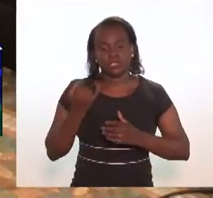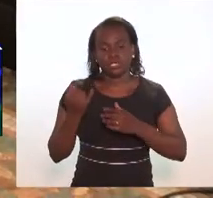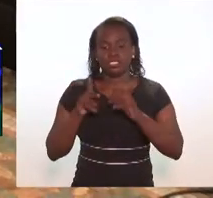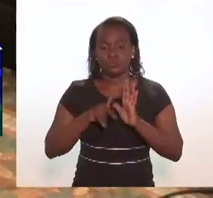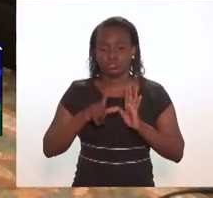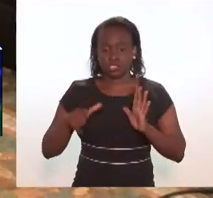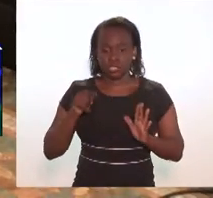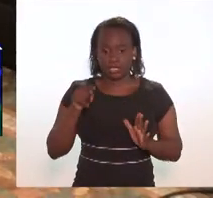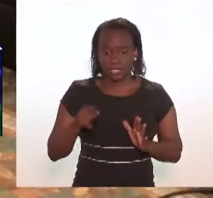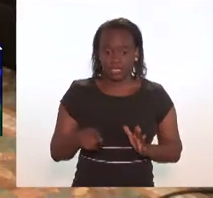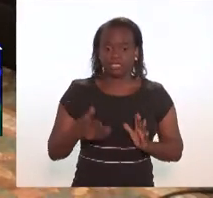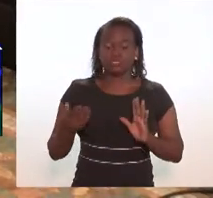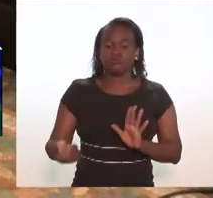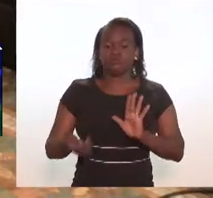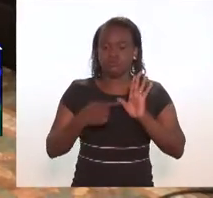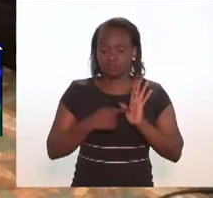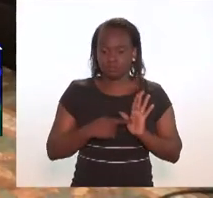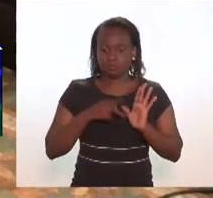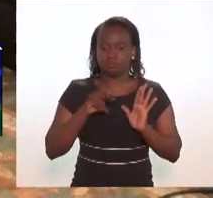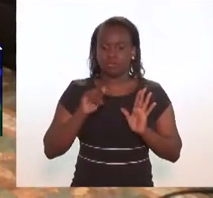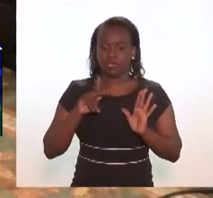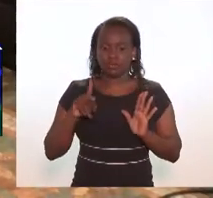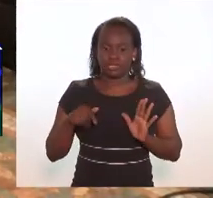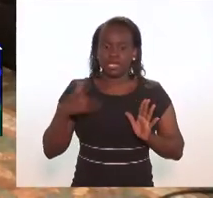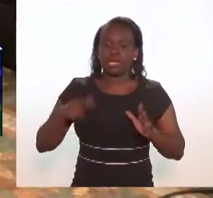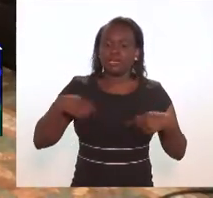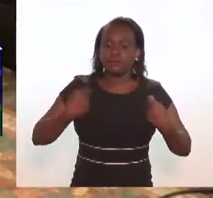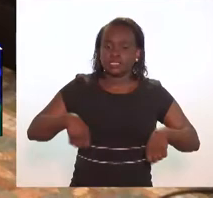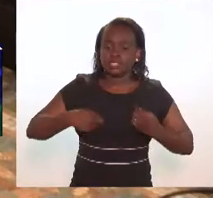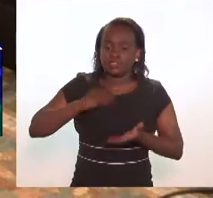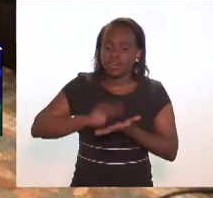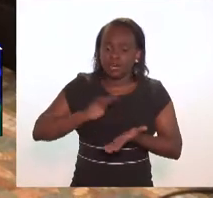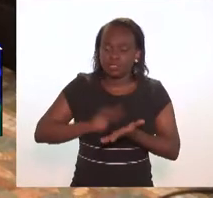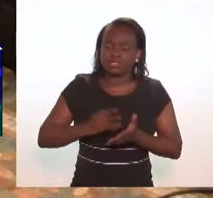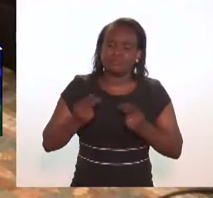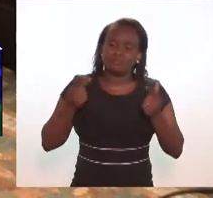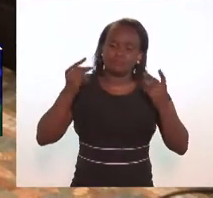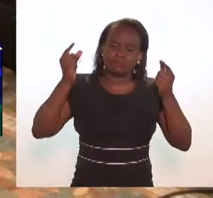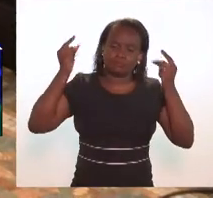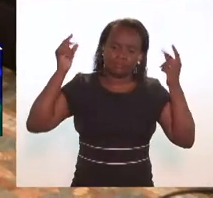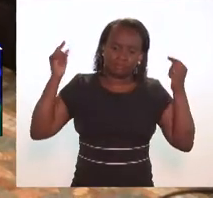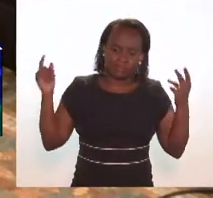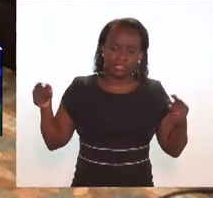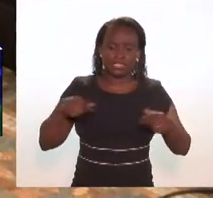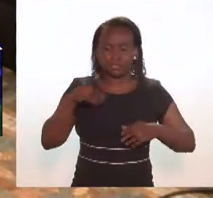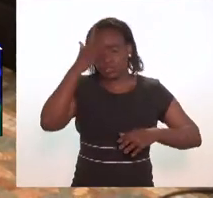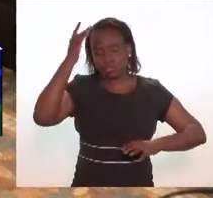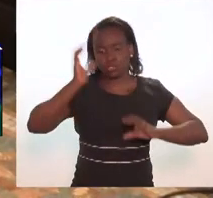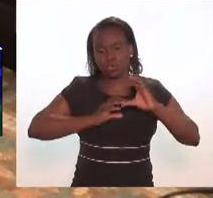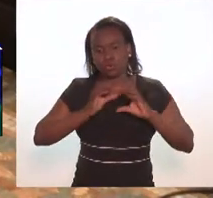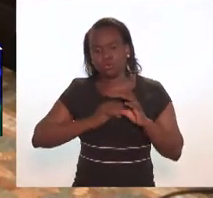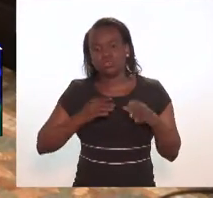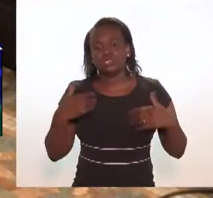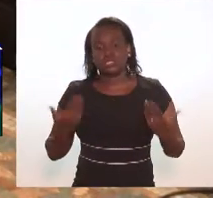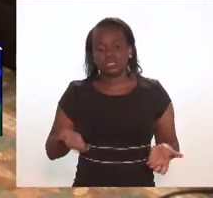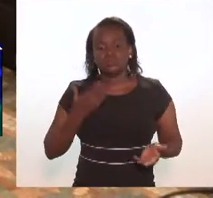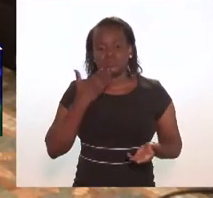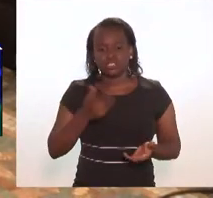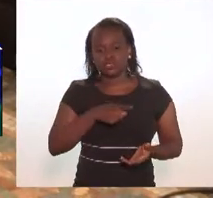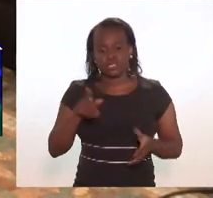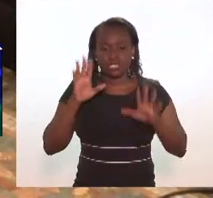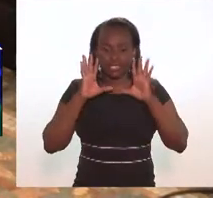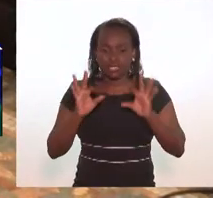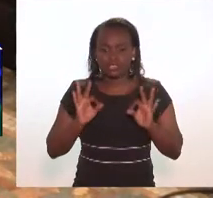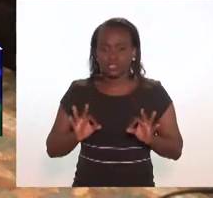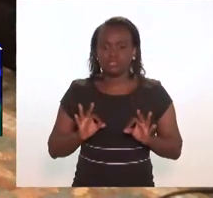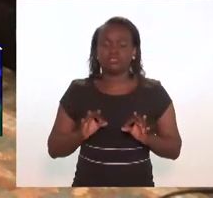esse projeto viesse à pauta. É uma demanda antiga desses concursados. Então, queria pedir a atenção de